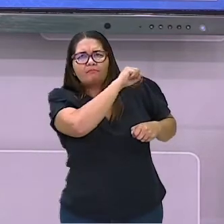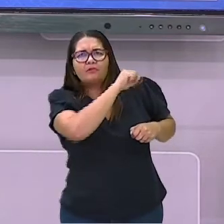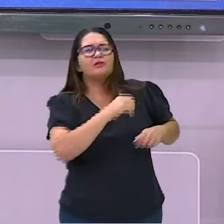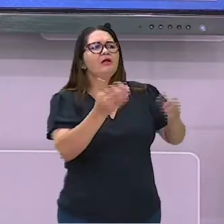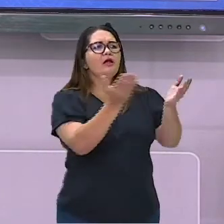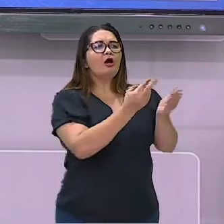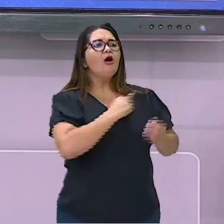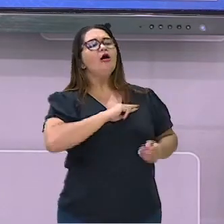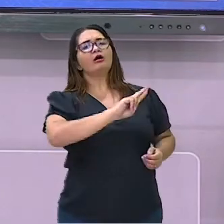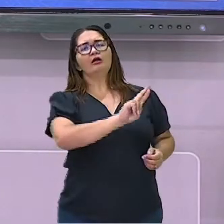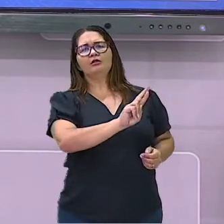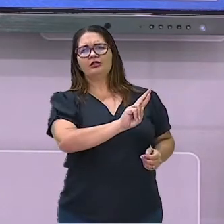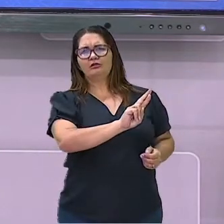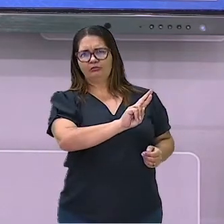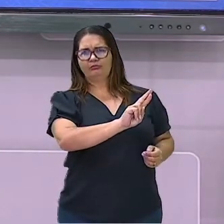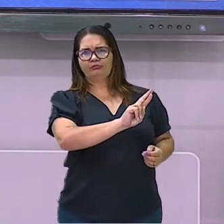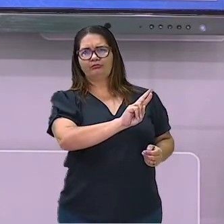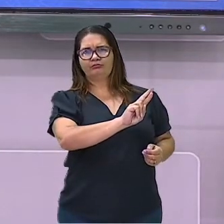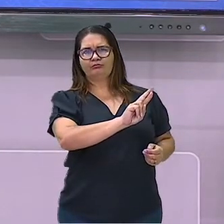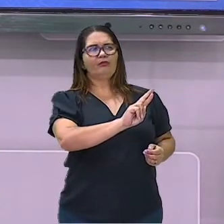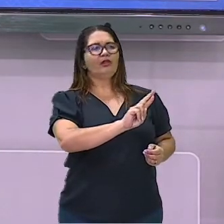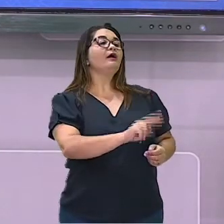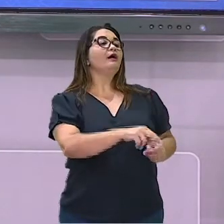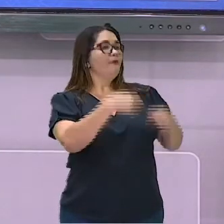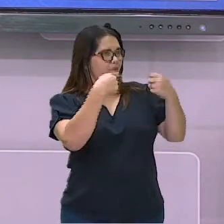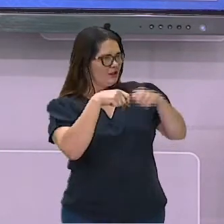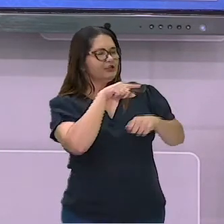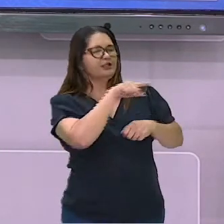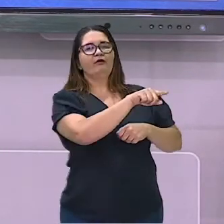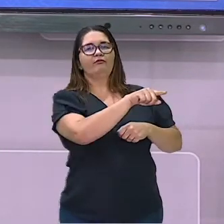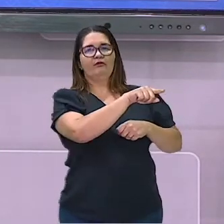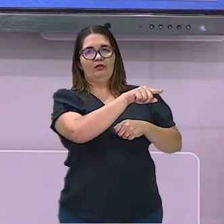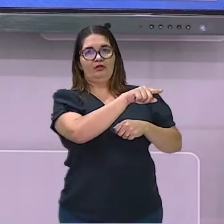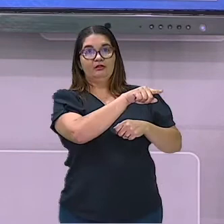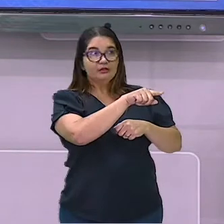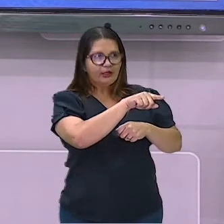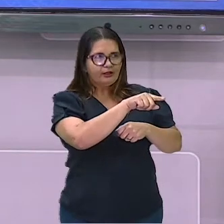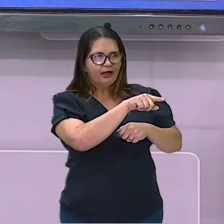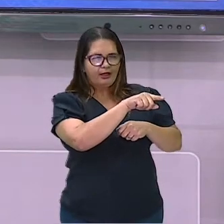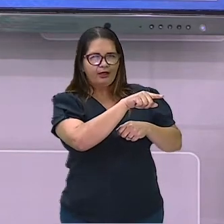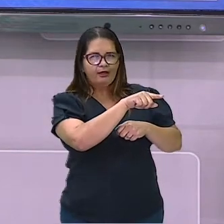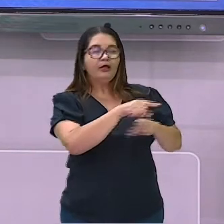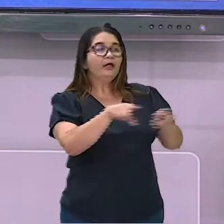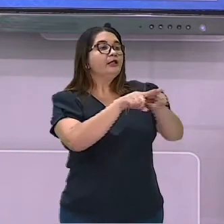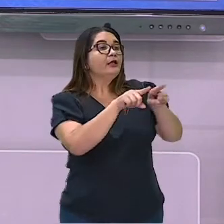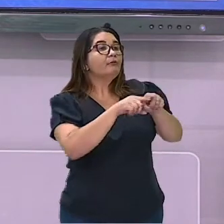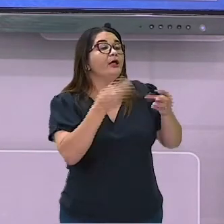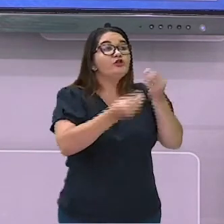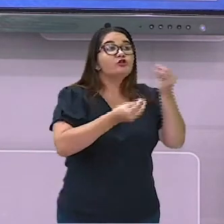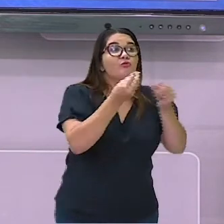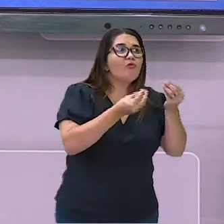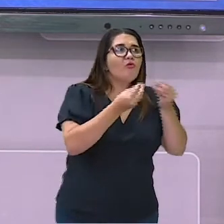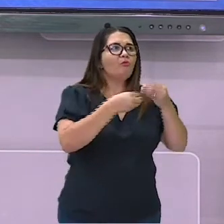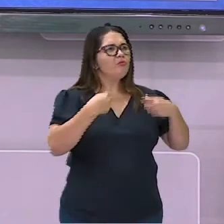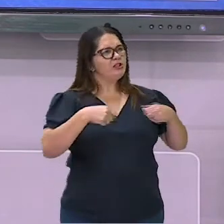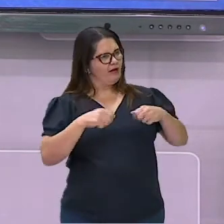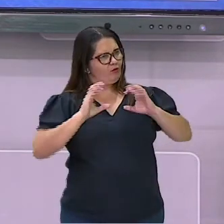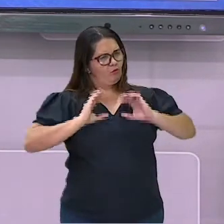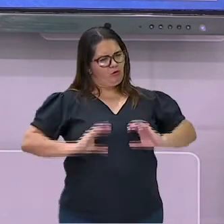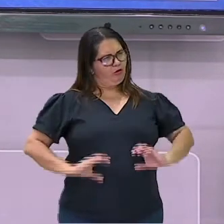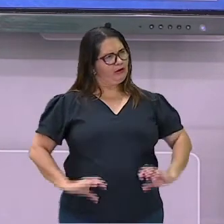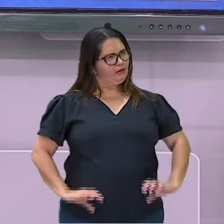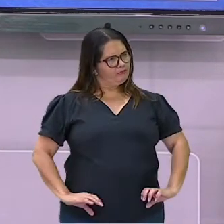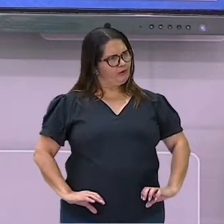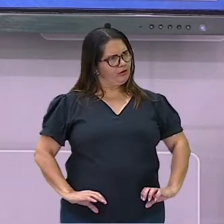e que então por isso eles deveriam ser catequizados e civilizados, que eram considerados seres não